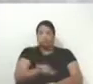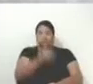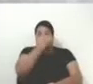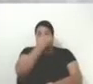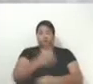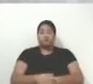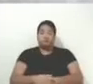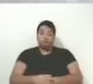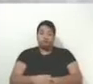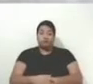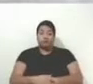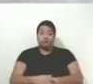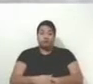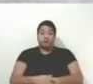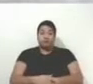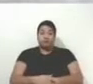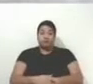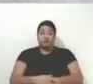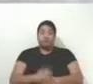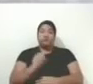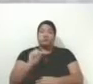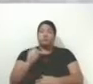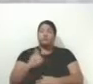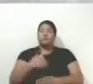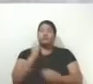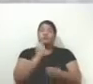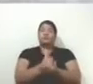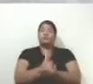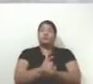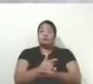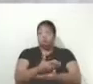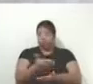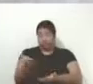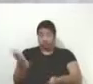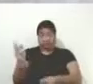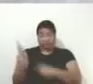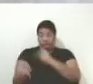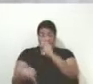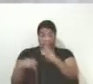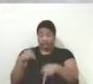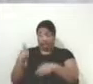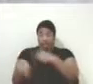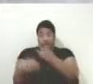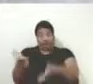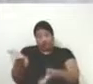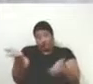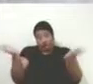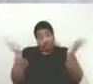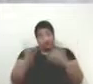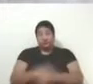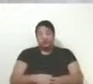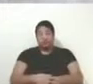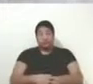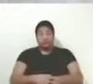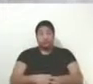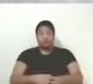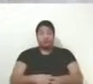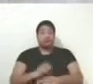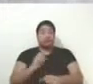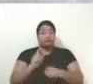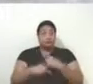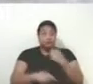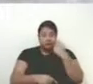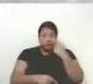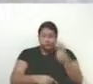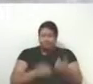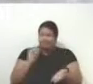Agora, quem vai pagar? A população. O vai pagar? Aí, quando ele viu que não tinha funcionário para